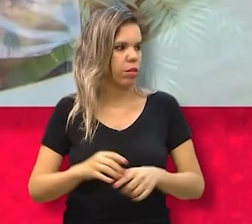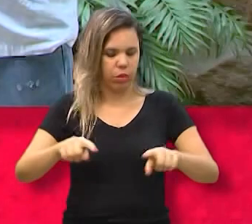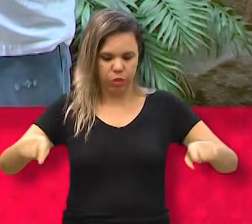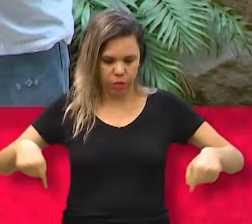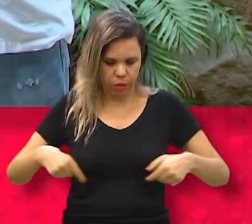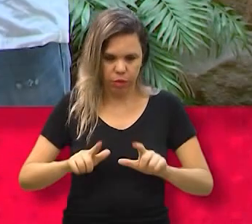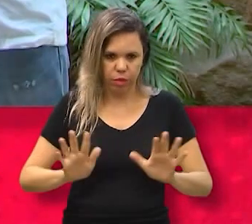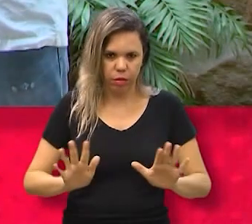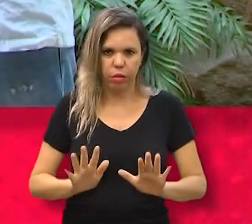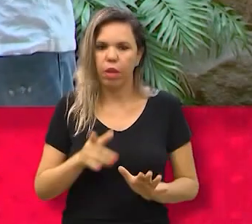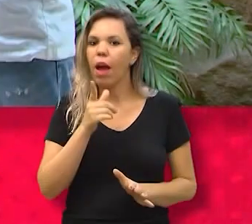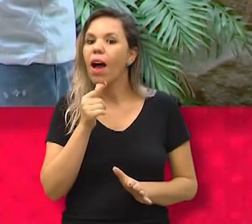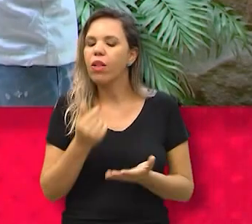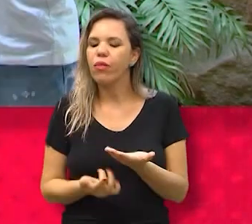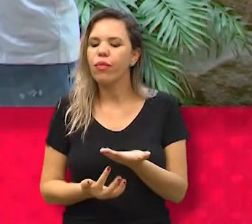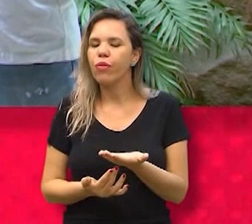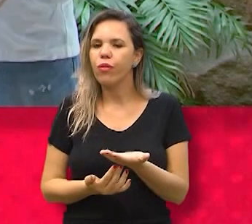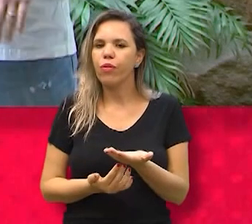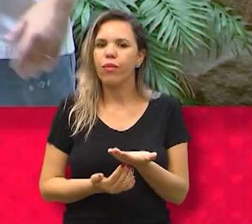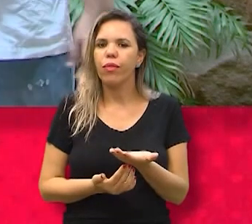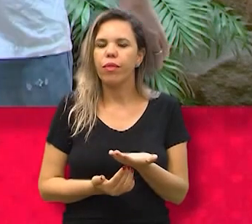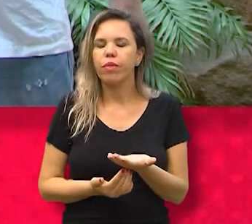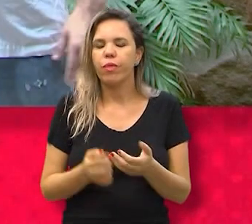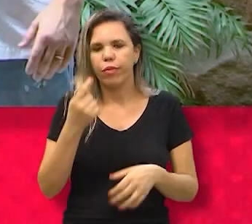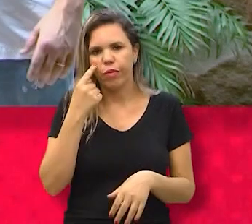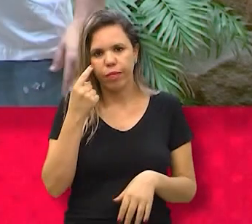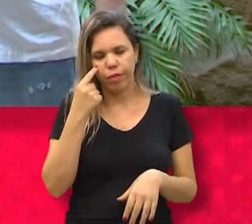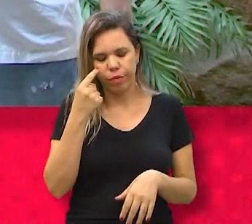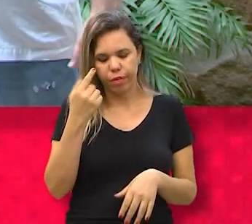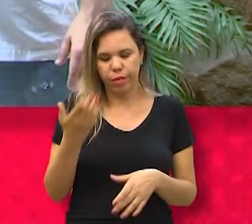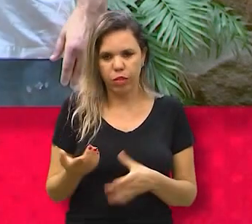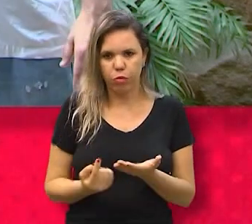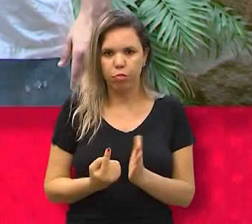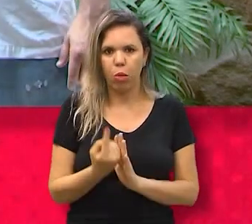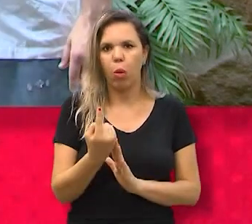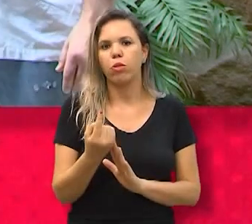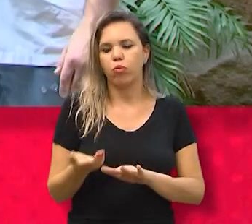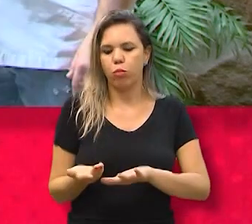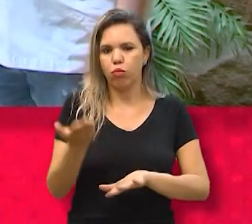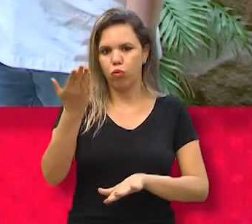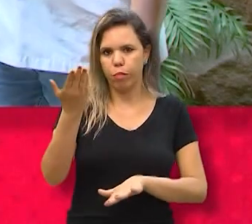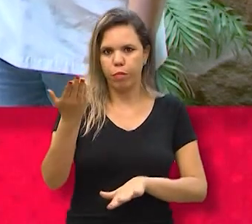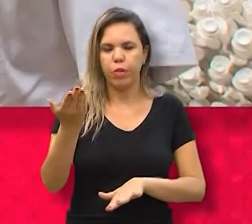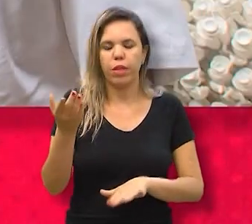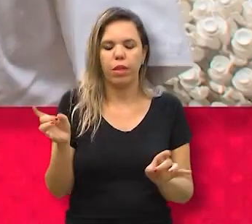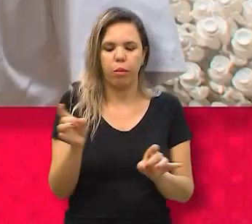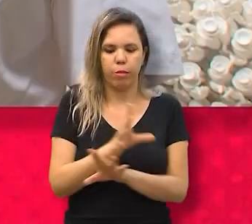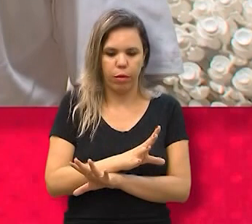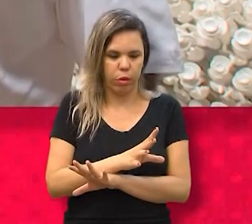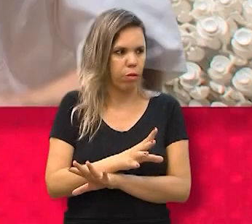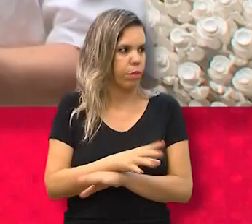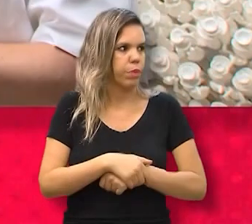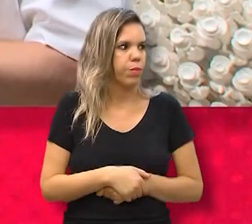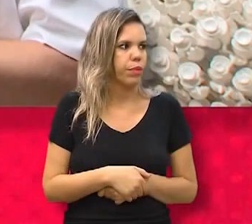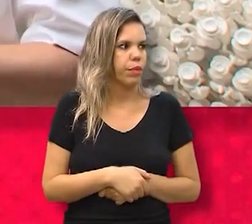sem lateral. Água fervendo, nhoque na água, a hora que ele vai descer, a hora que ele subir ele tá pronto. Tá pronto. E aí a